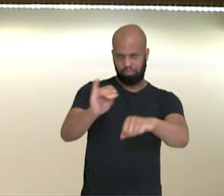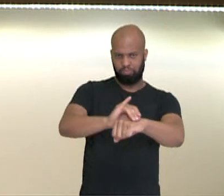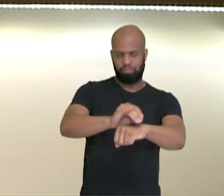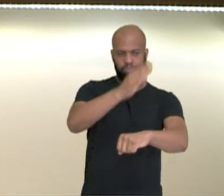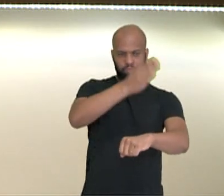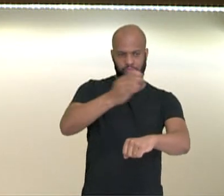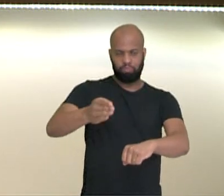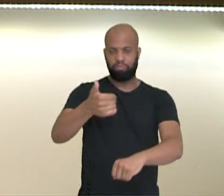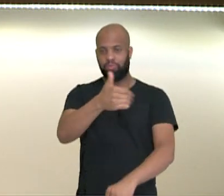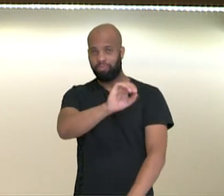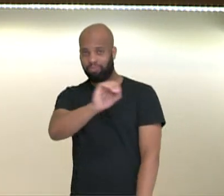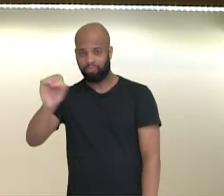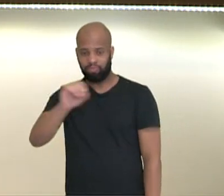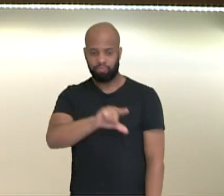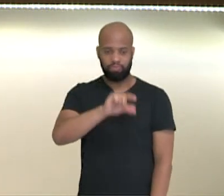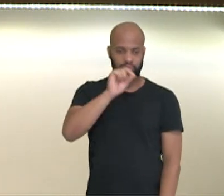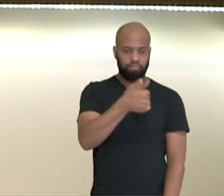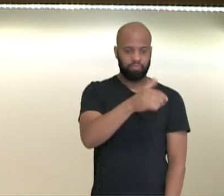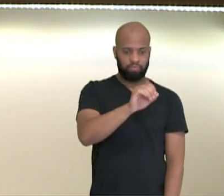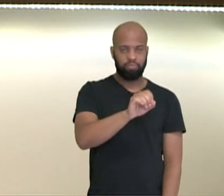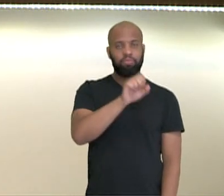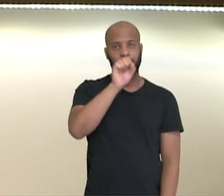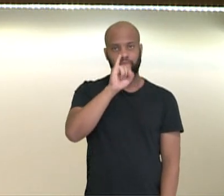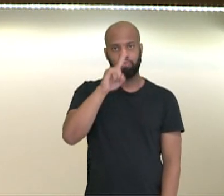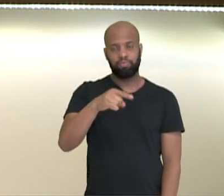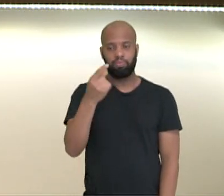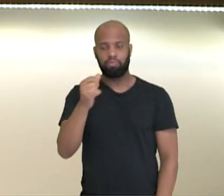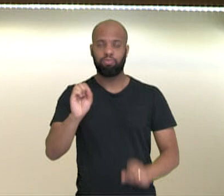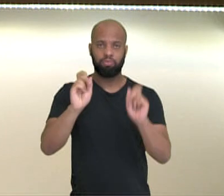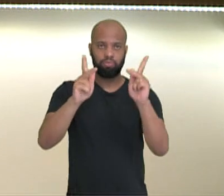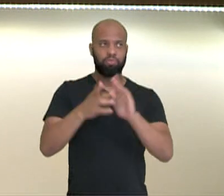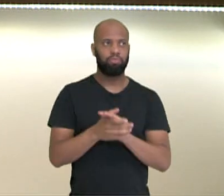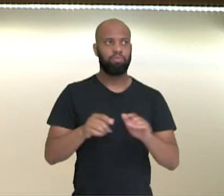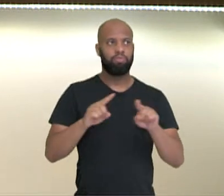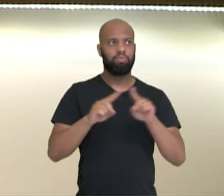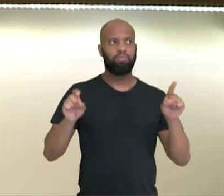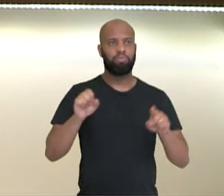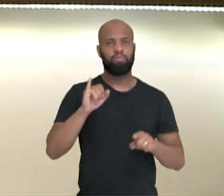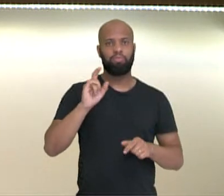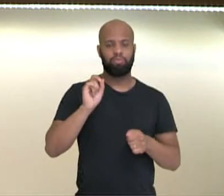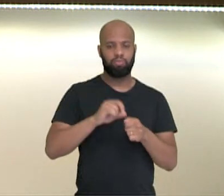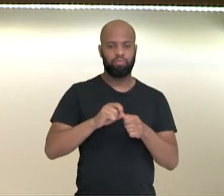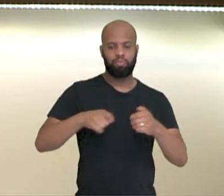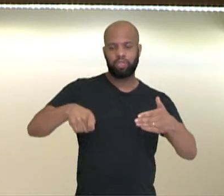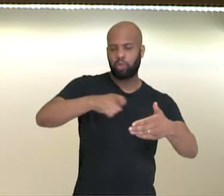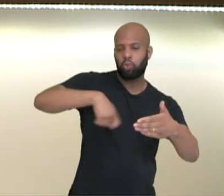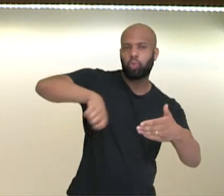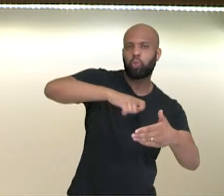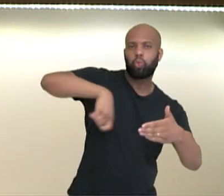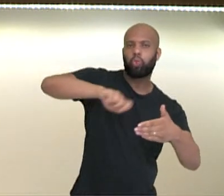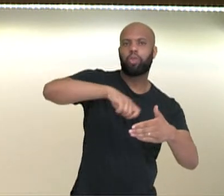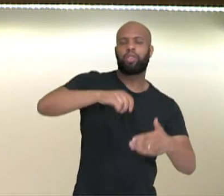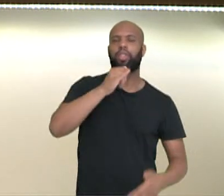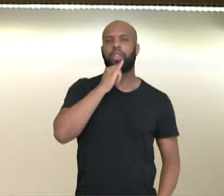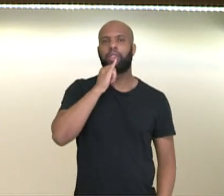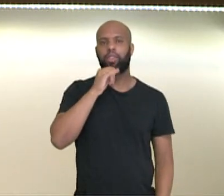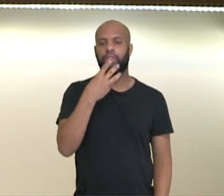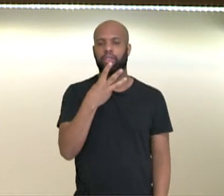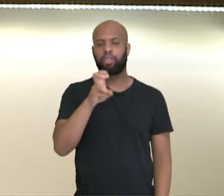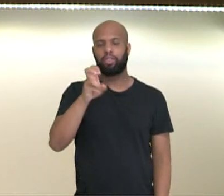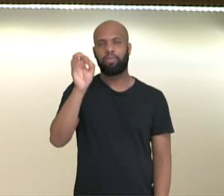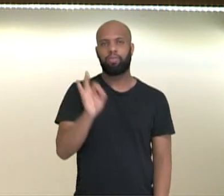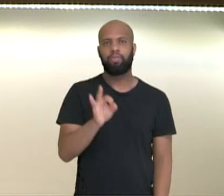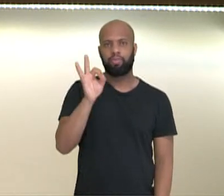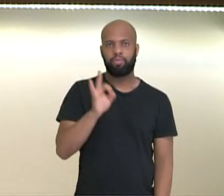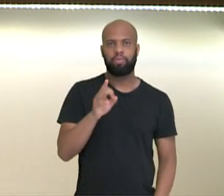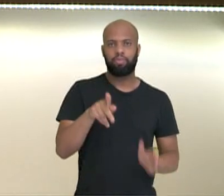partes e pegar 10. Se for dinheiro, ótimo. Se for fazendo uma receita, por exemplo, quero colocar